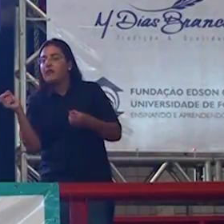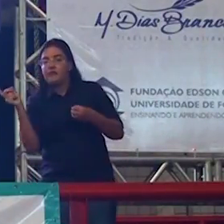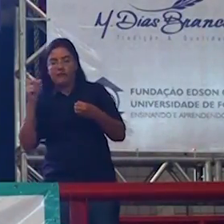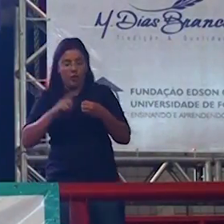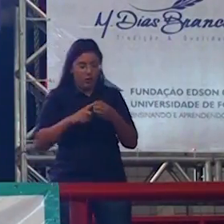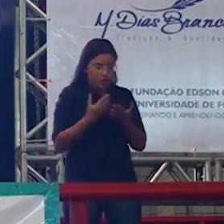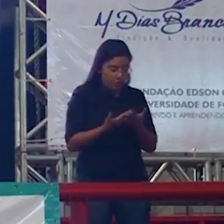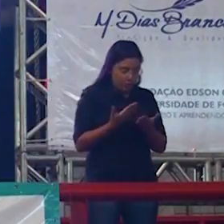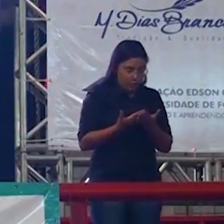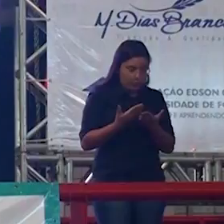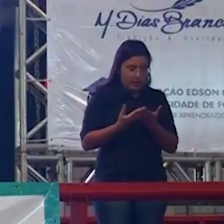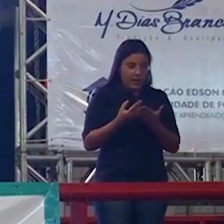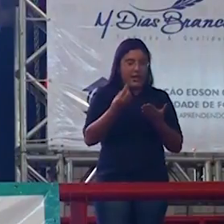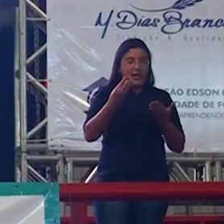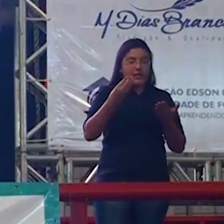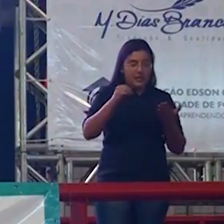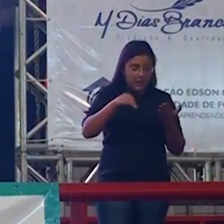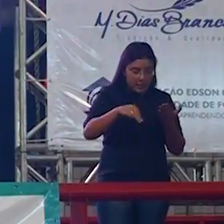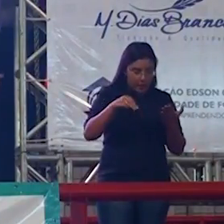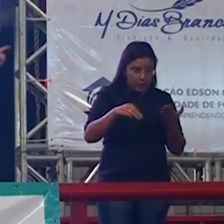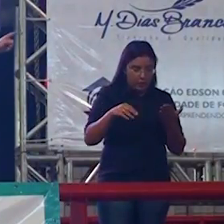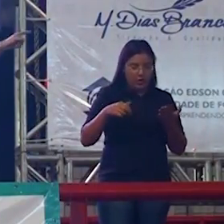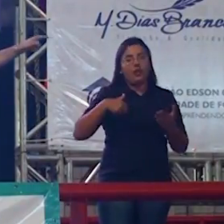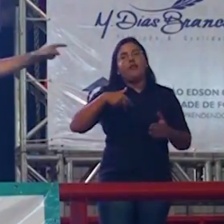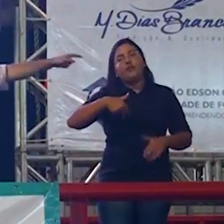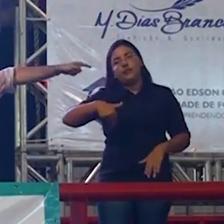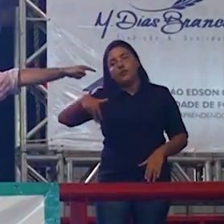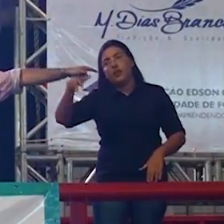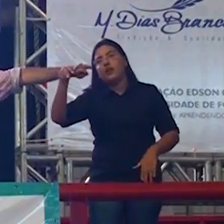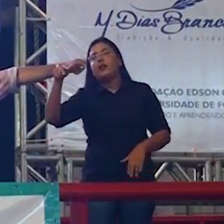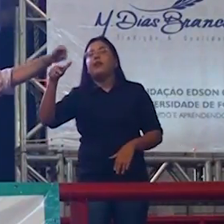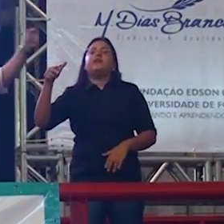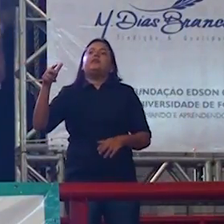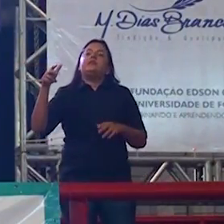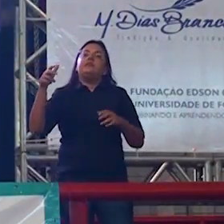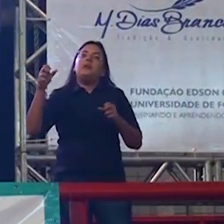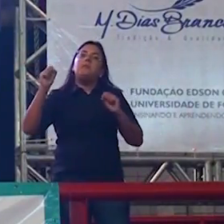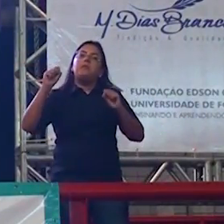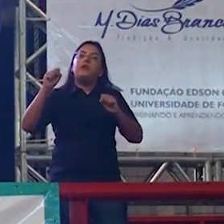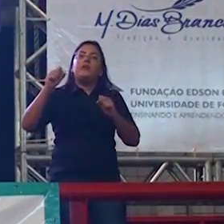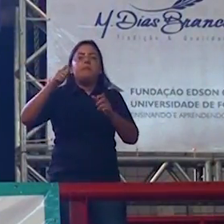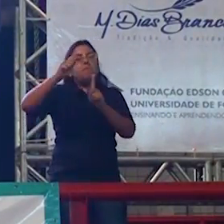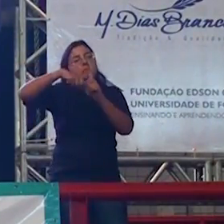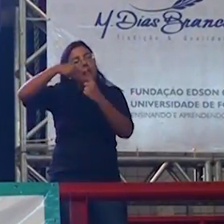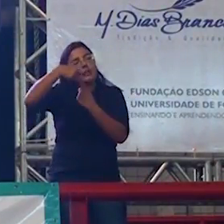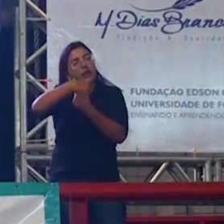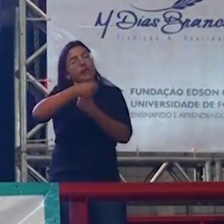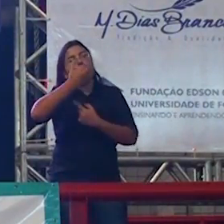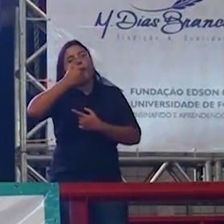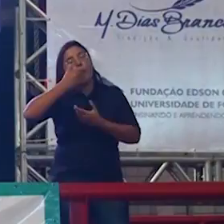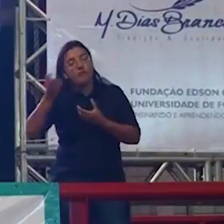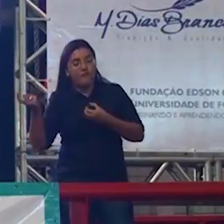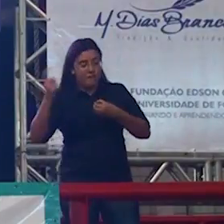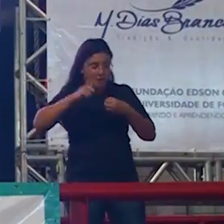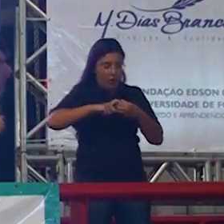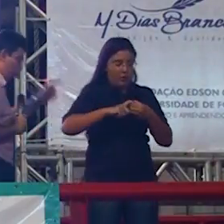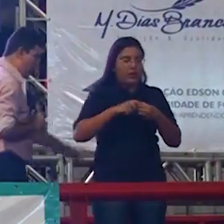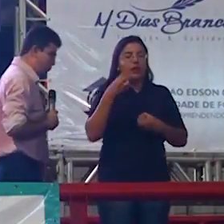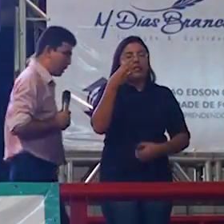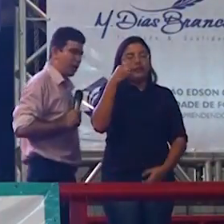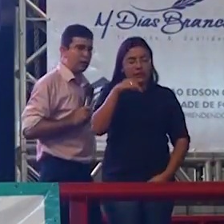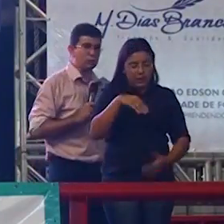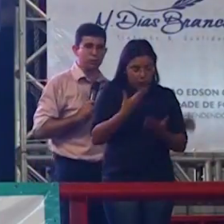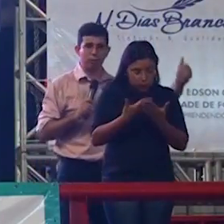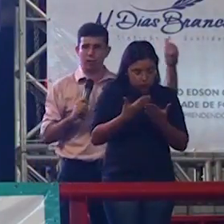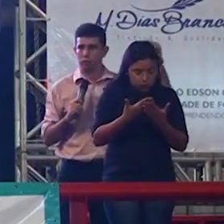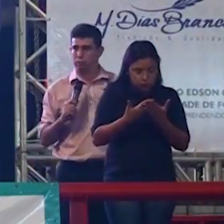volta. Estuda mais meia hora. Levanta da cadeira, vai lá na cozinha, pega uma banana, come e volta. Estuda meia